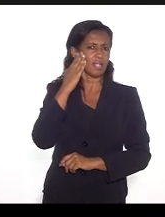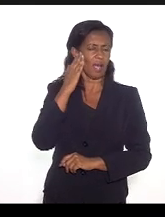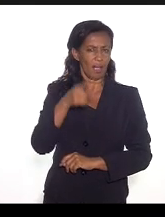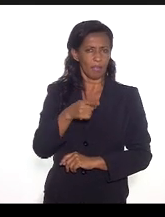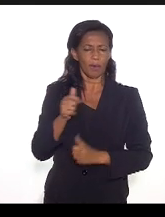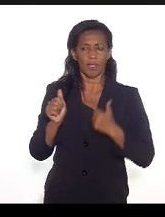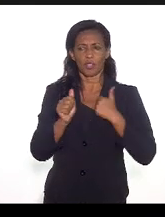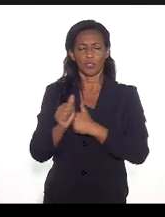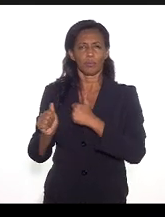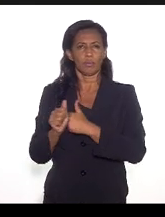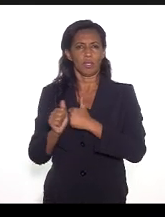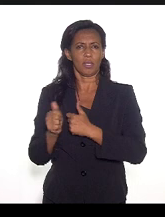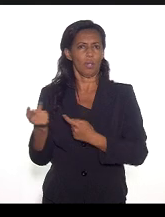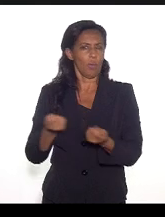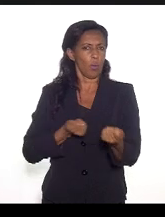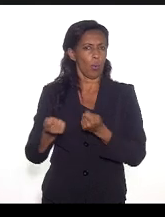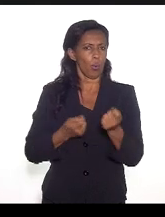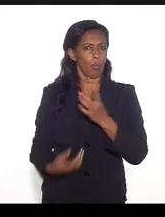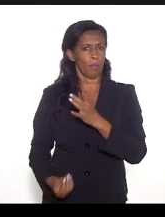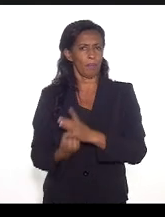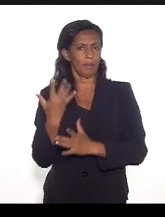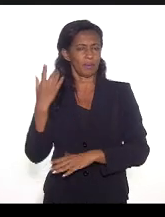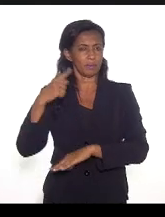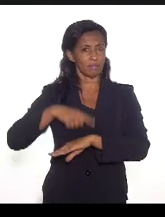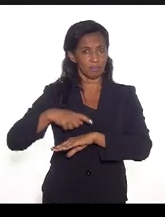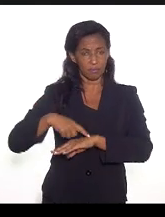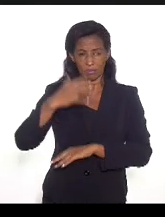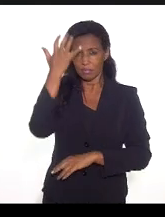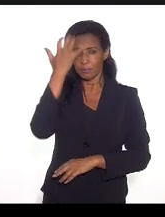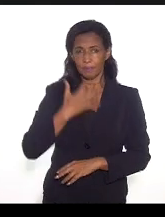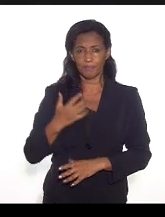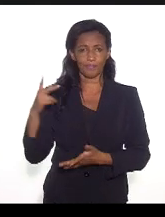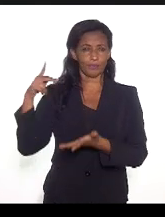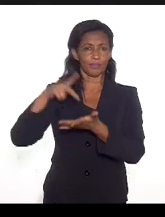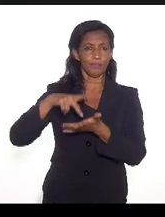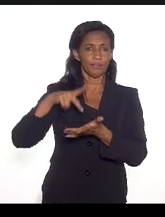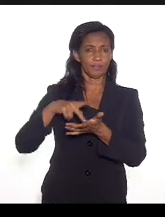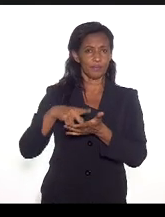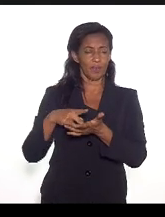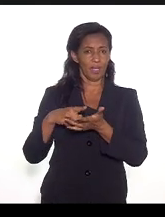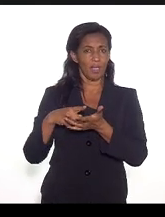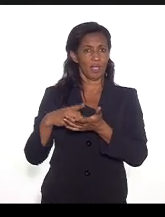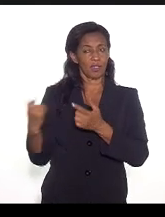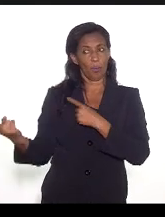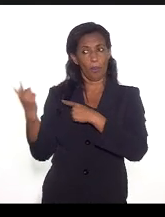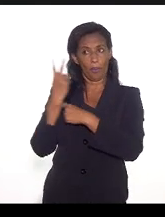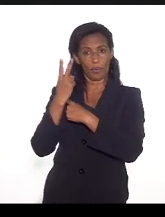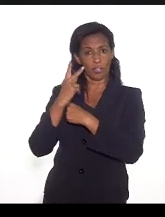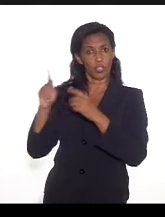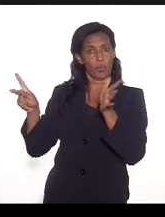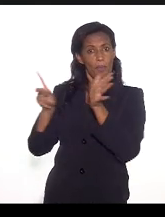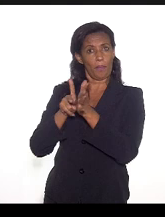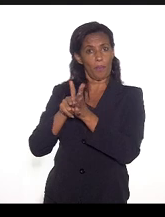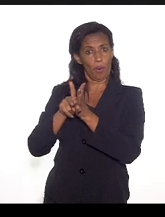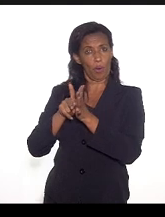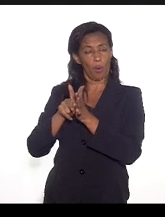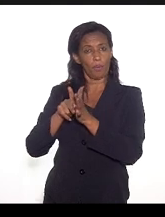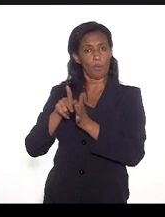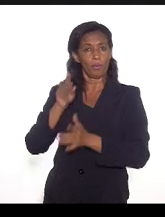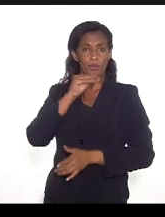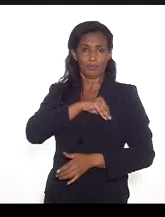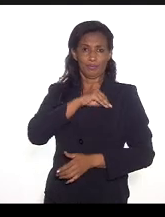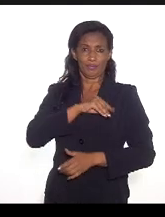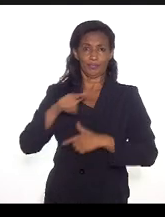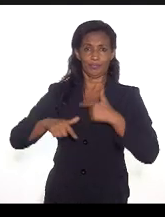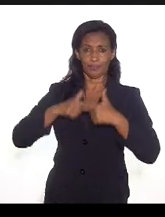econômicas e políticas que surgem nesses momentos são muito sérias e, na verdade, estão defendendo o emprego deles. E nós temos que defender o emprego do